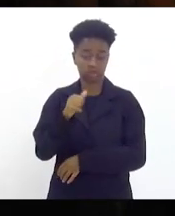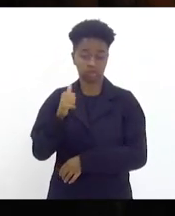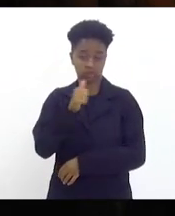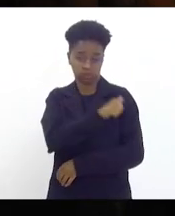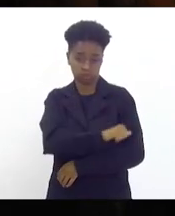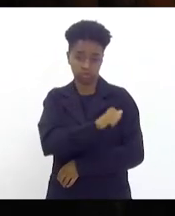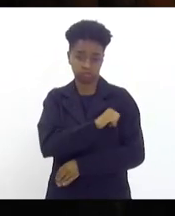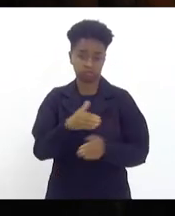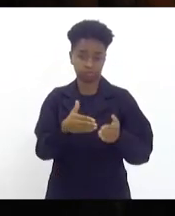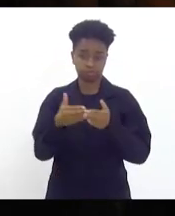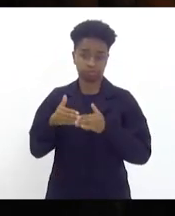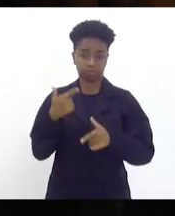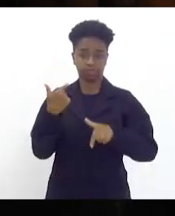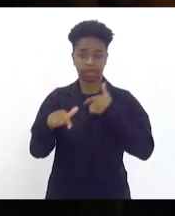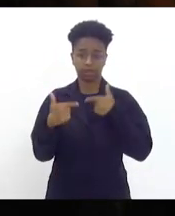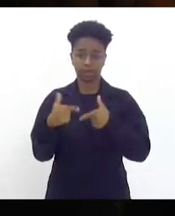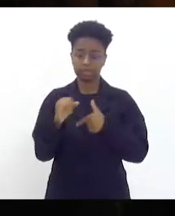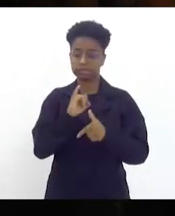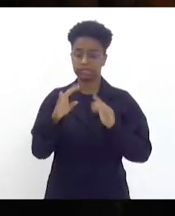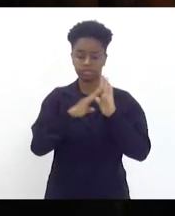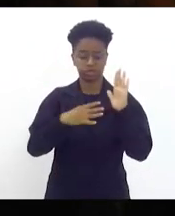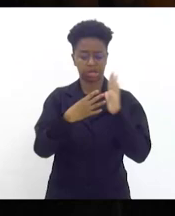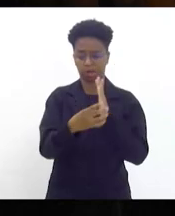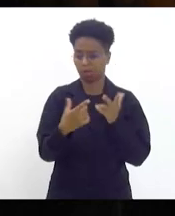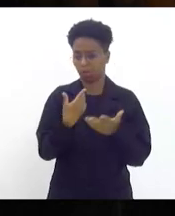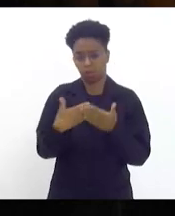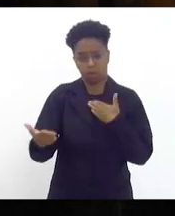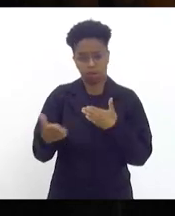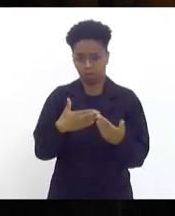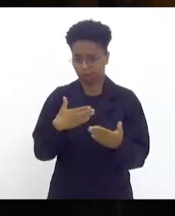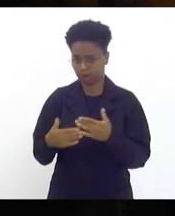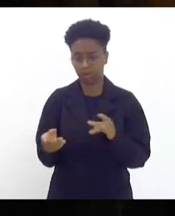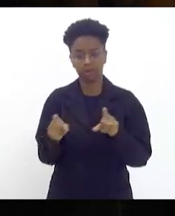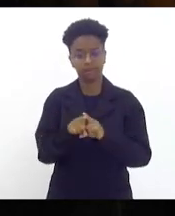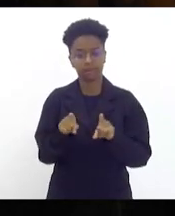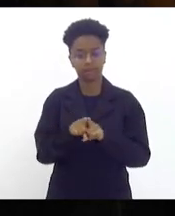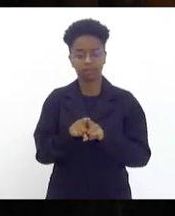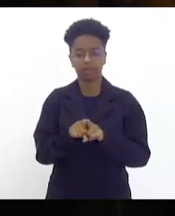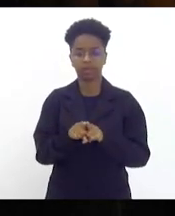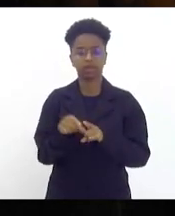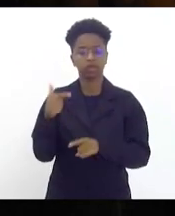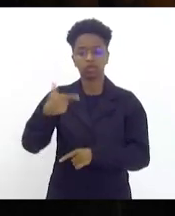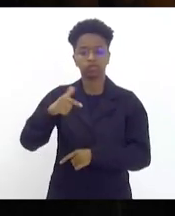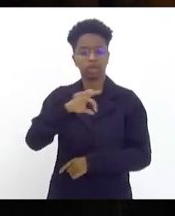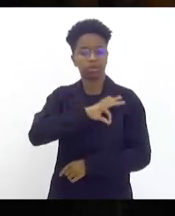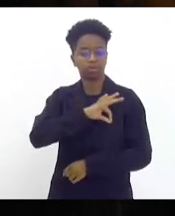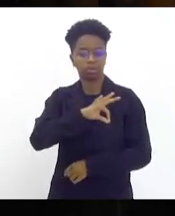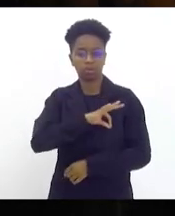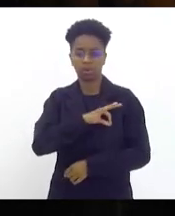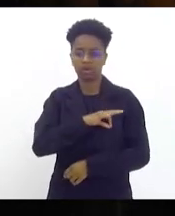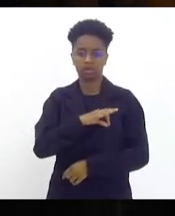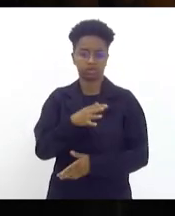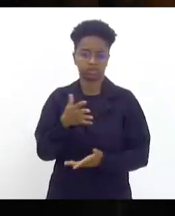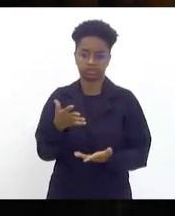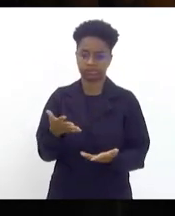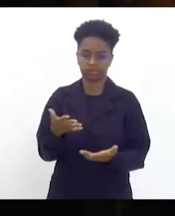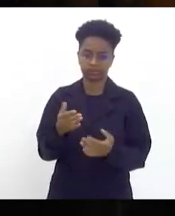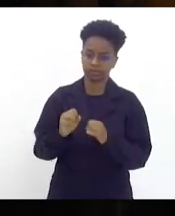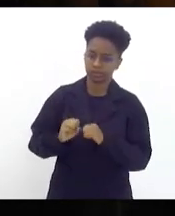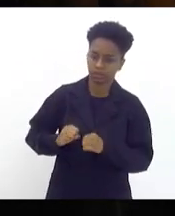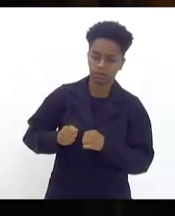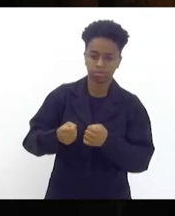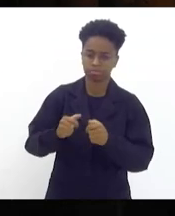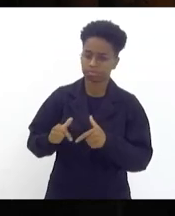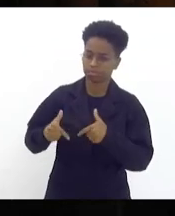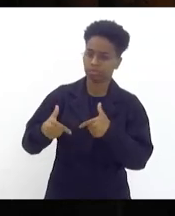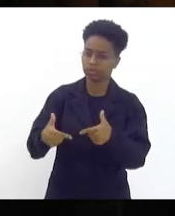de trabalhar seja a escala qual seja assim como não existe policial dedicado combativo